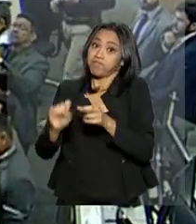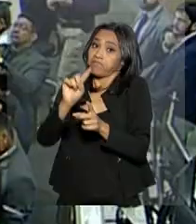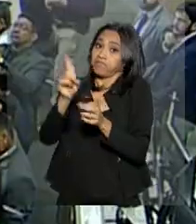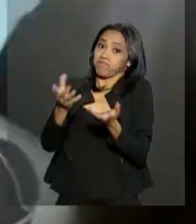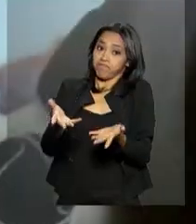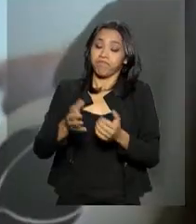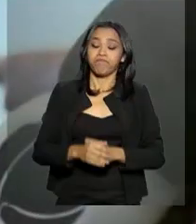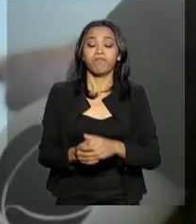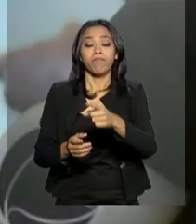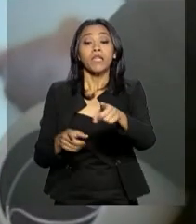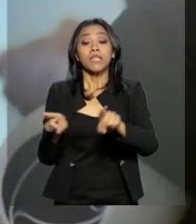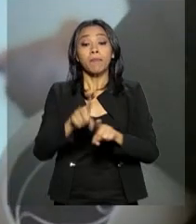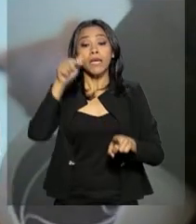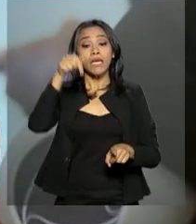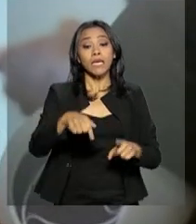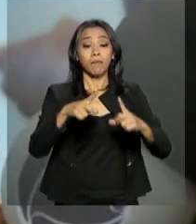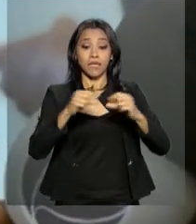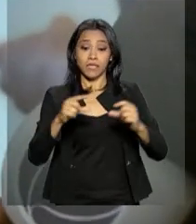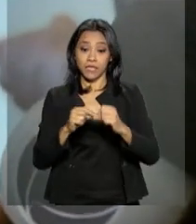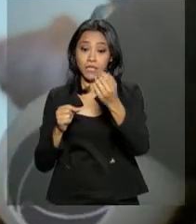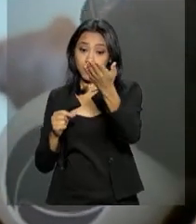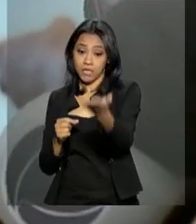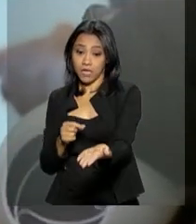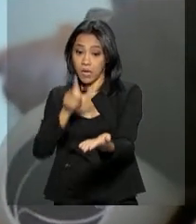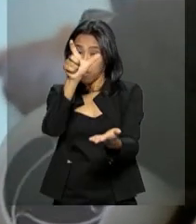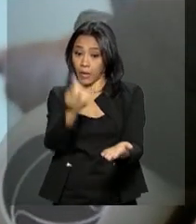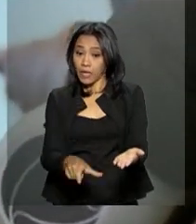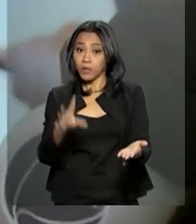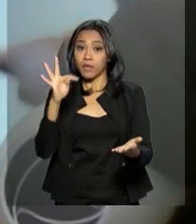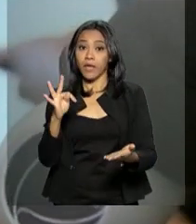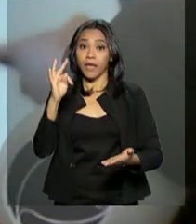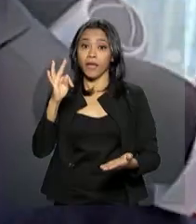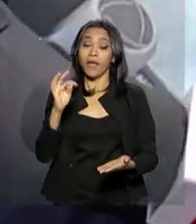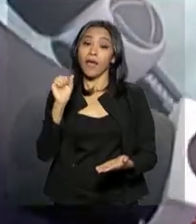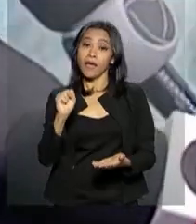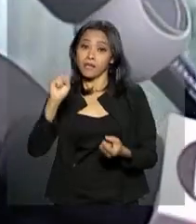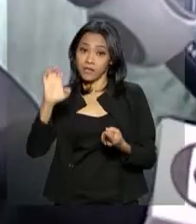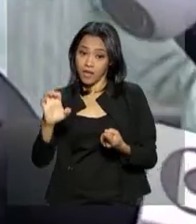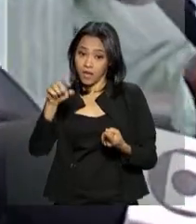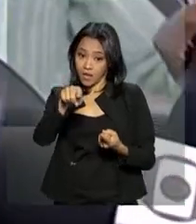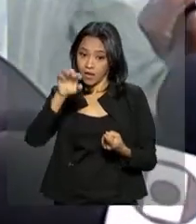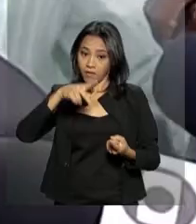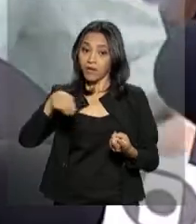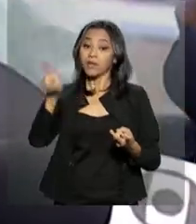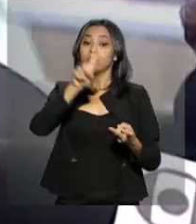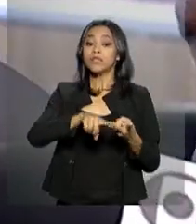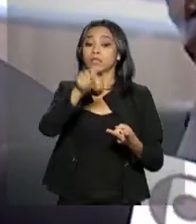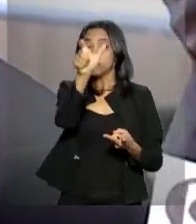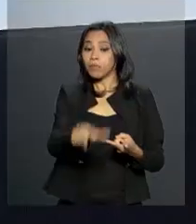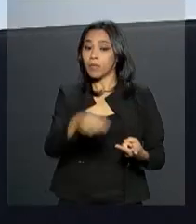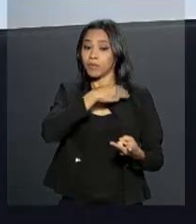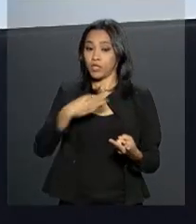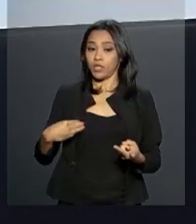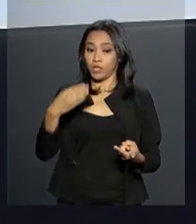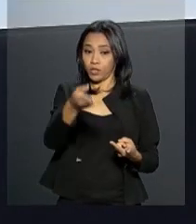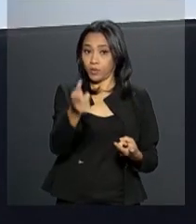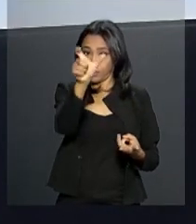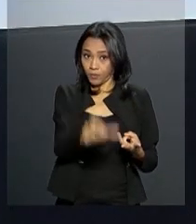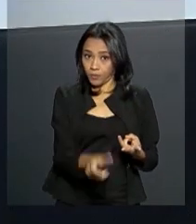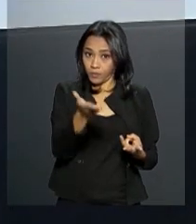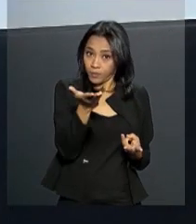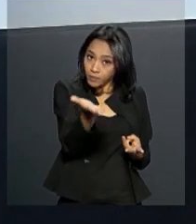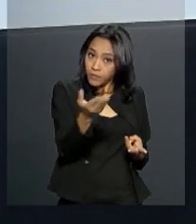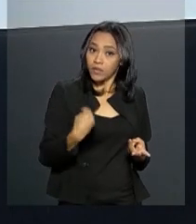aqui em brasília autoridades como os presidentes do tse rosa bebê do stf dias toffoli a procuradora geral da república